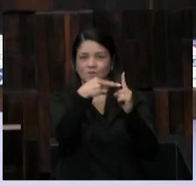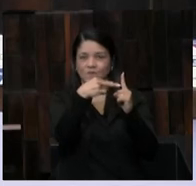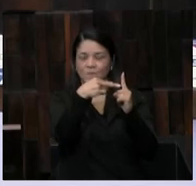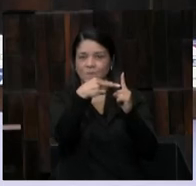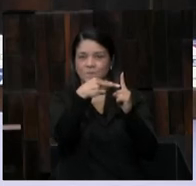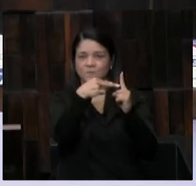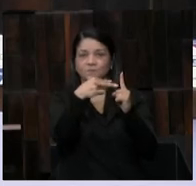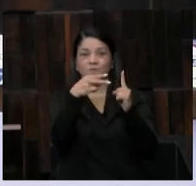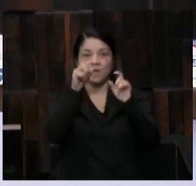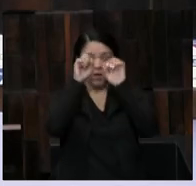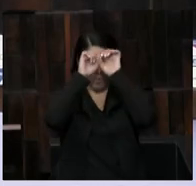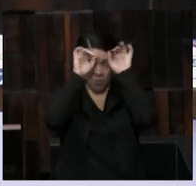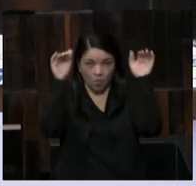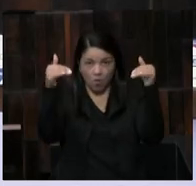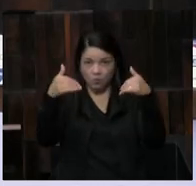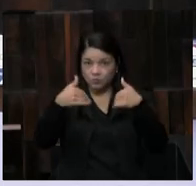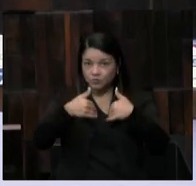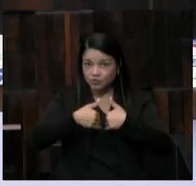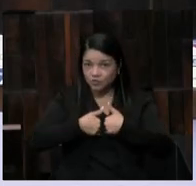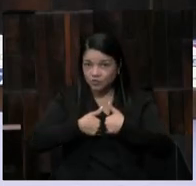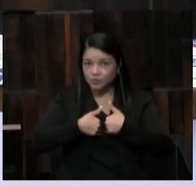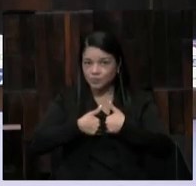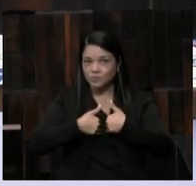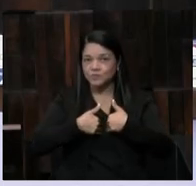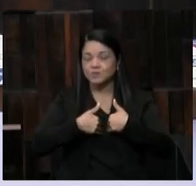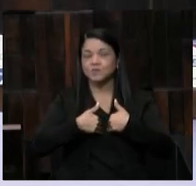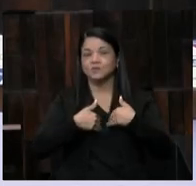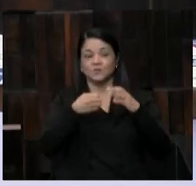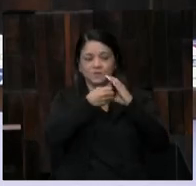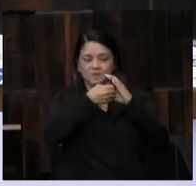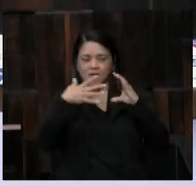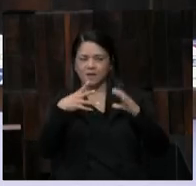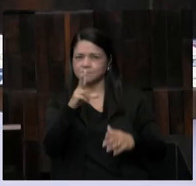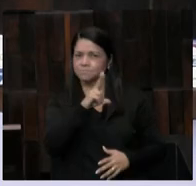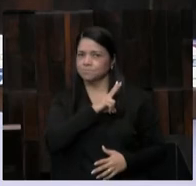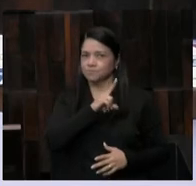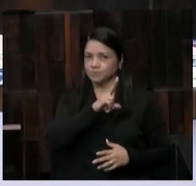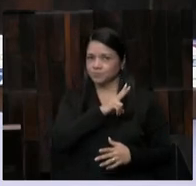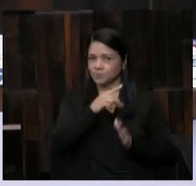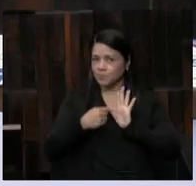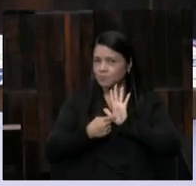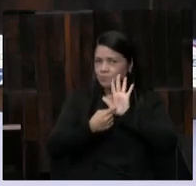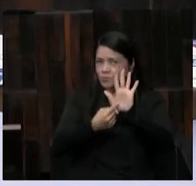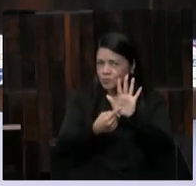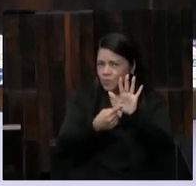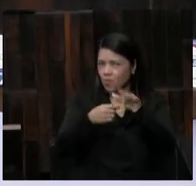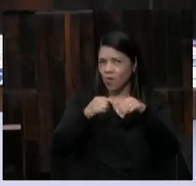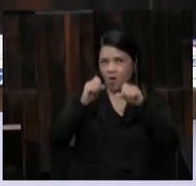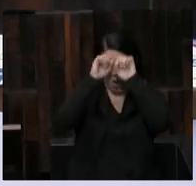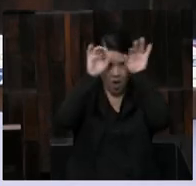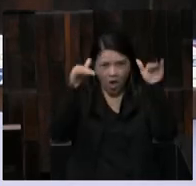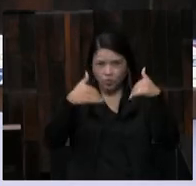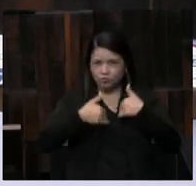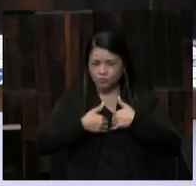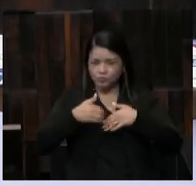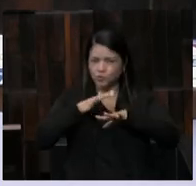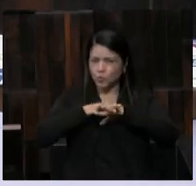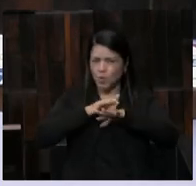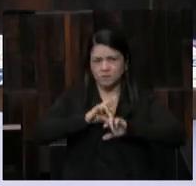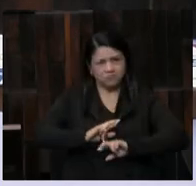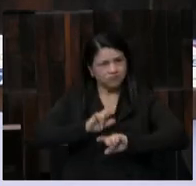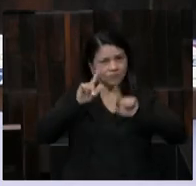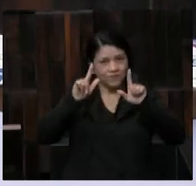ao autismo e suas particularidades, mostrando que autismo não é uma doença, e